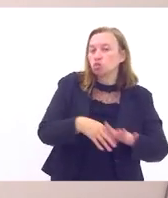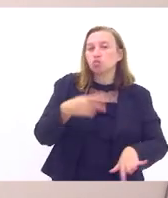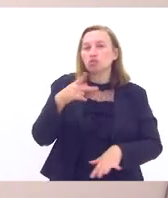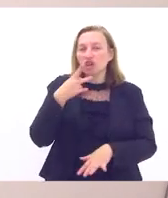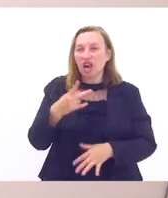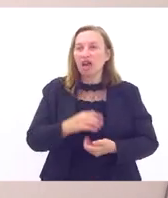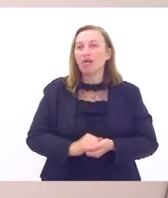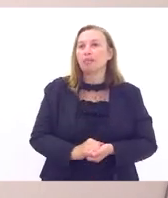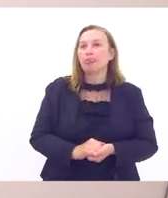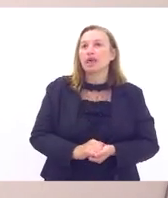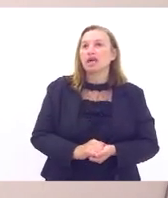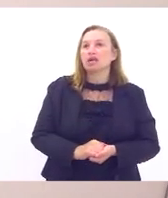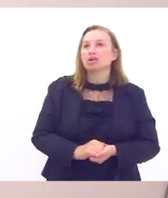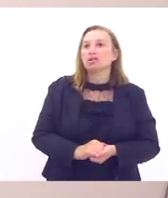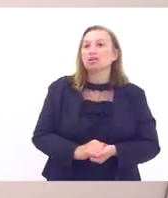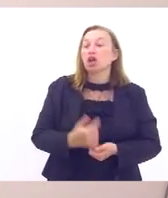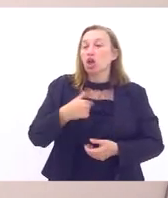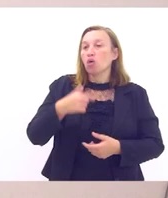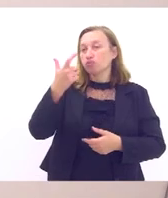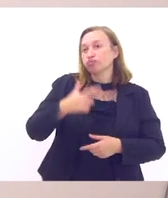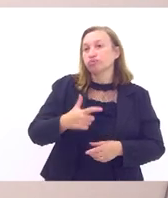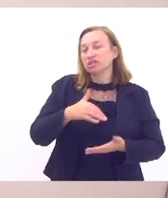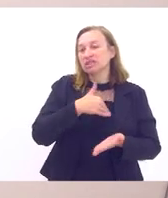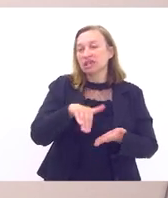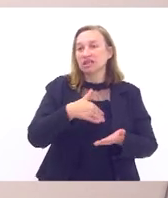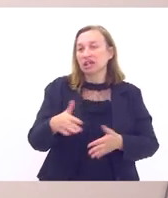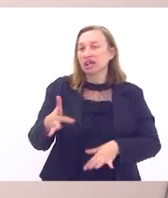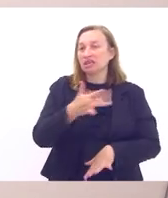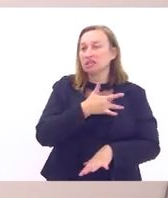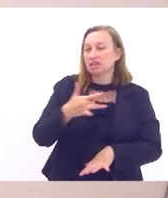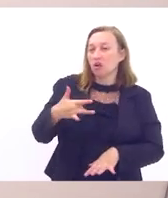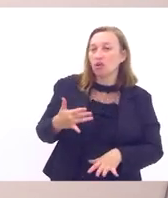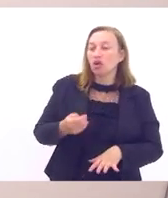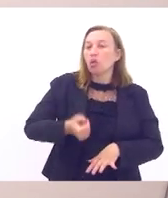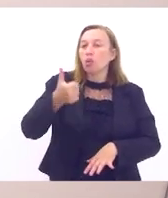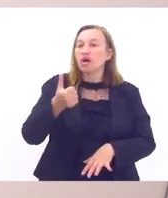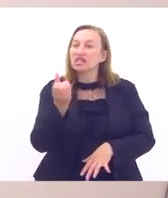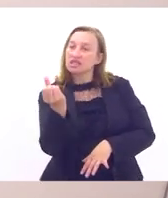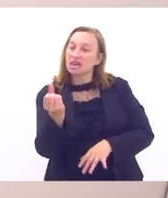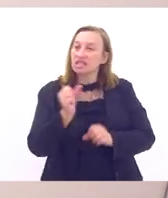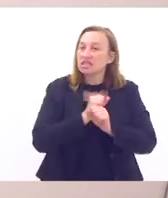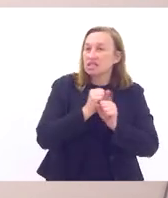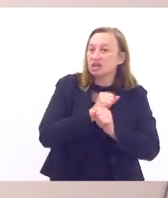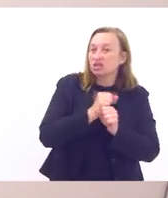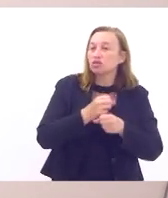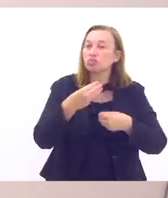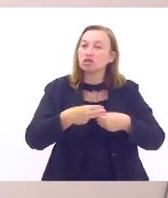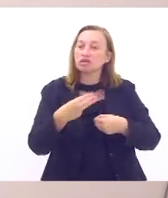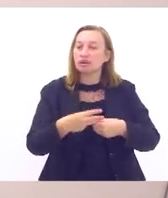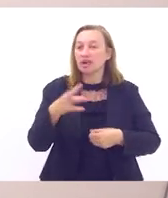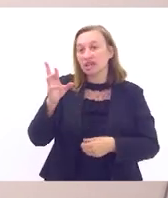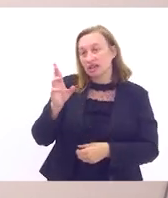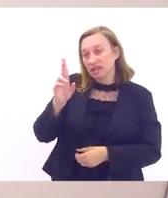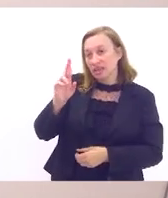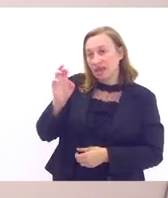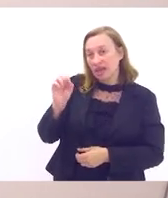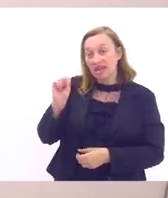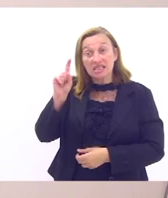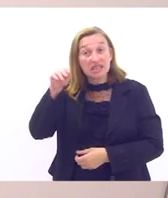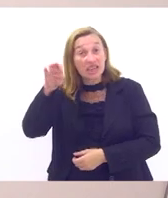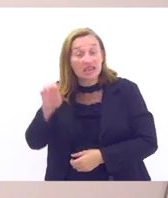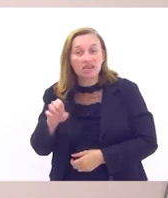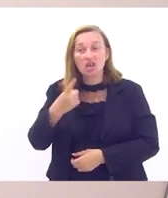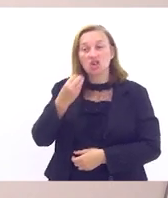ser. Eu fui secretário de saúde durante quase 6 anos no município de Resende e vivenciei um